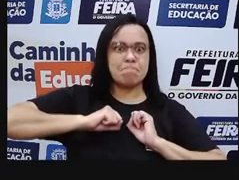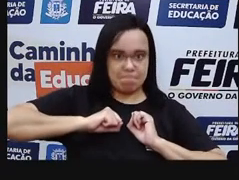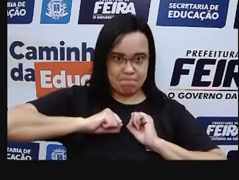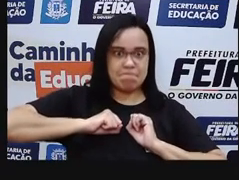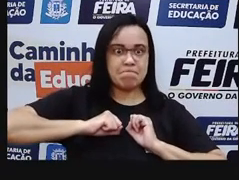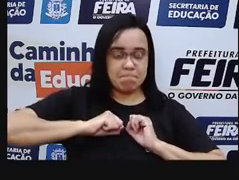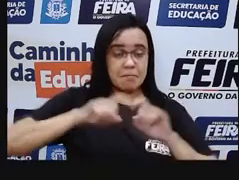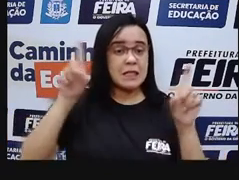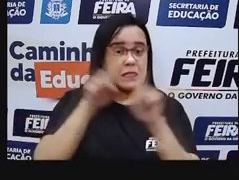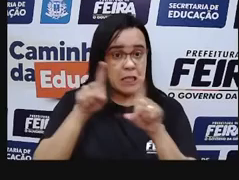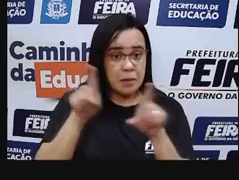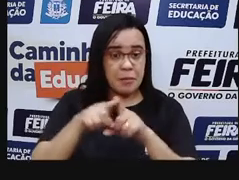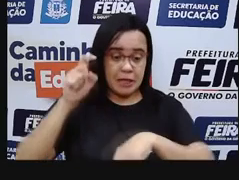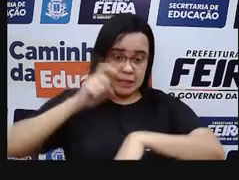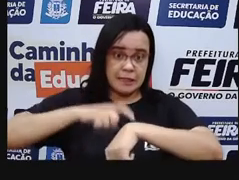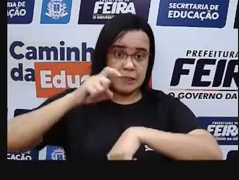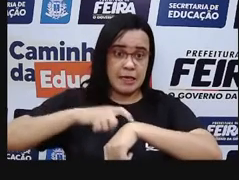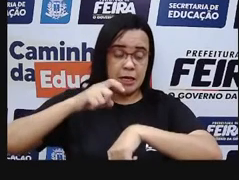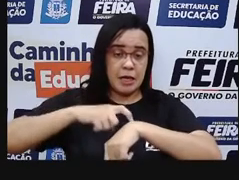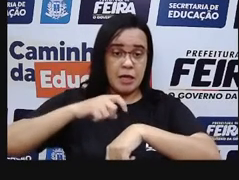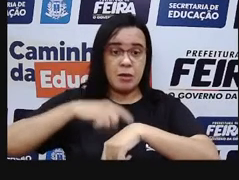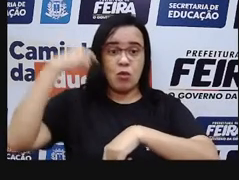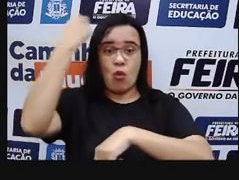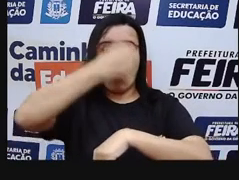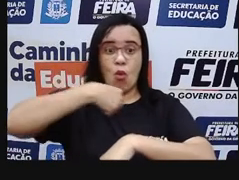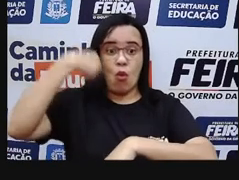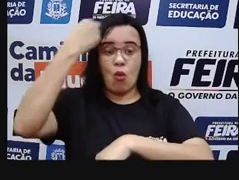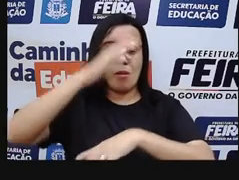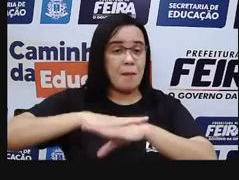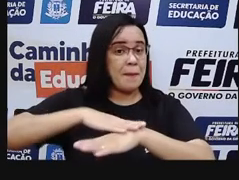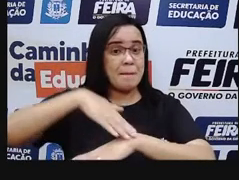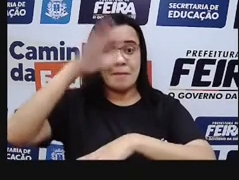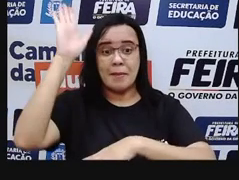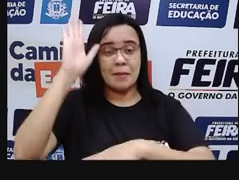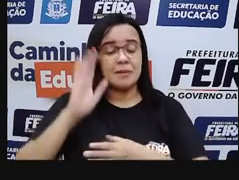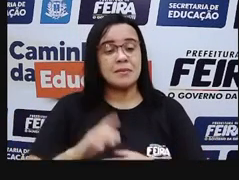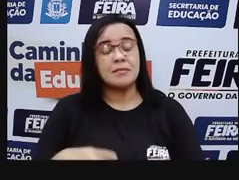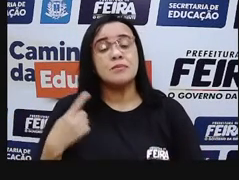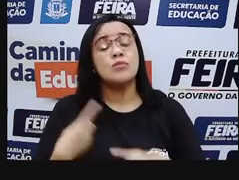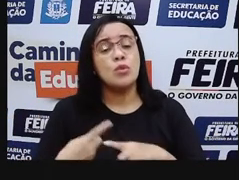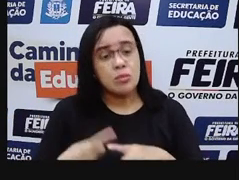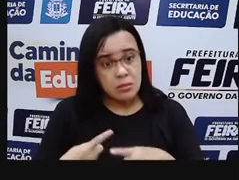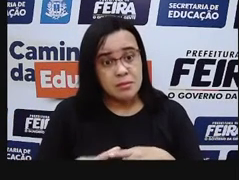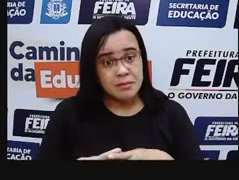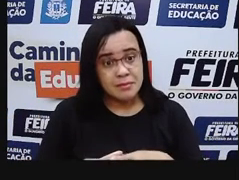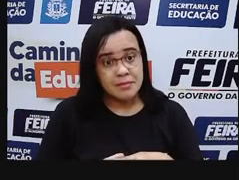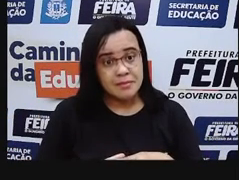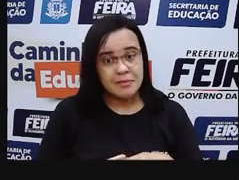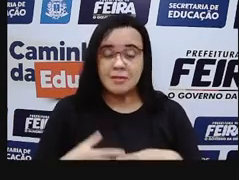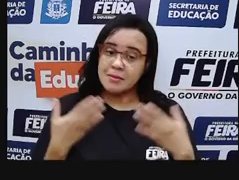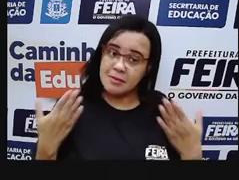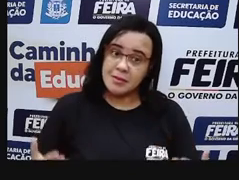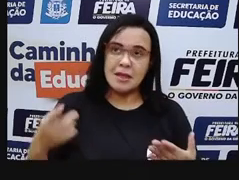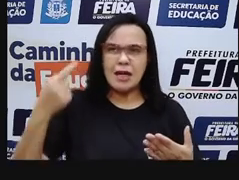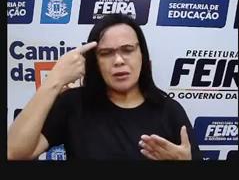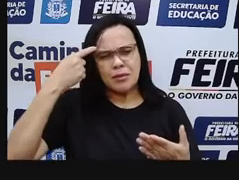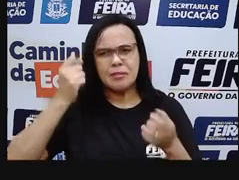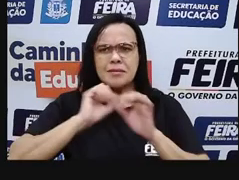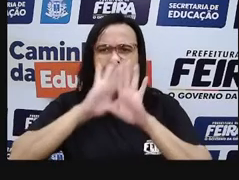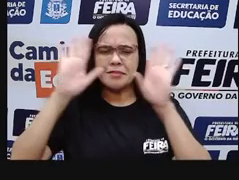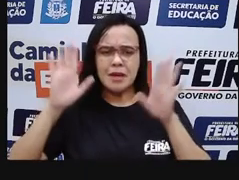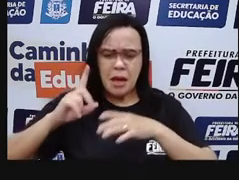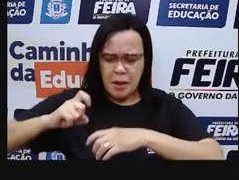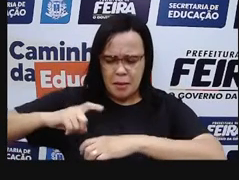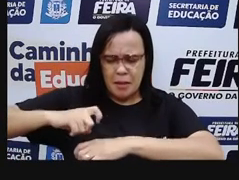maior E aí você começa entendeu o que que as bactérias mais